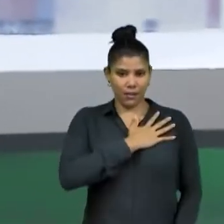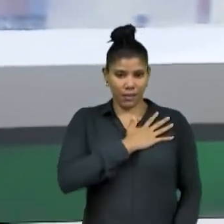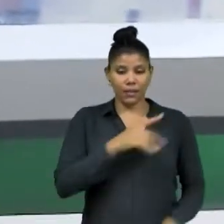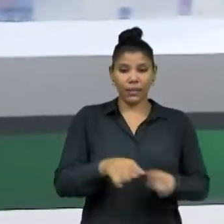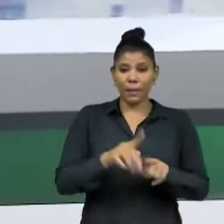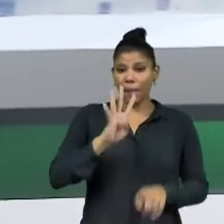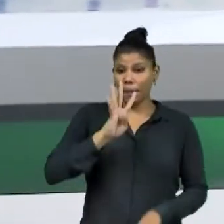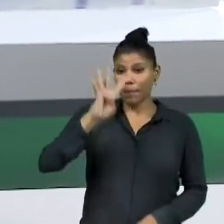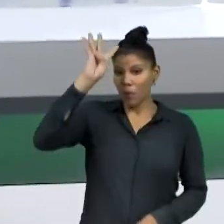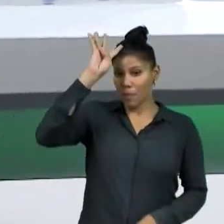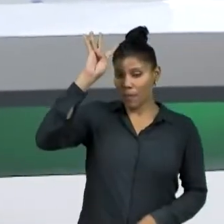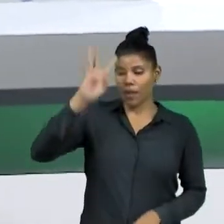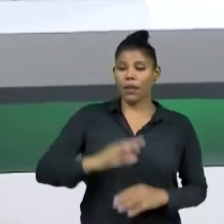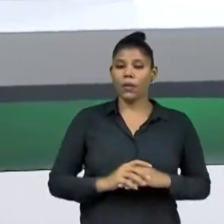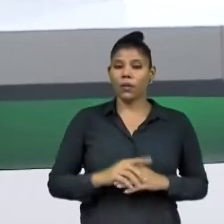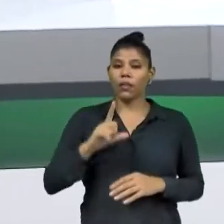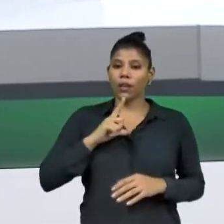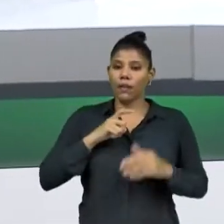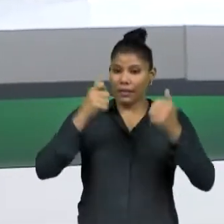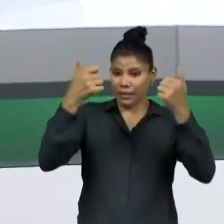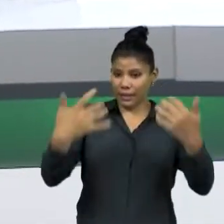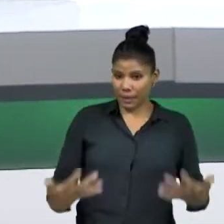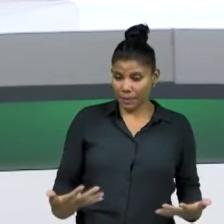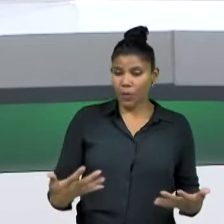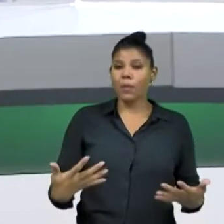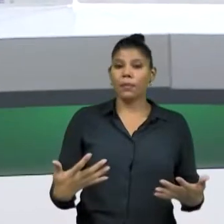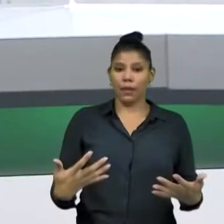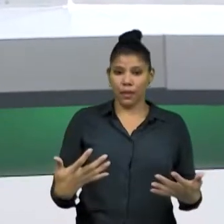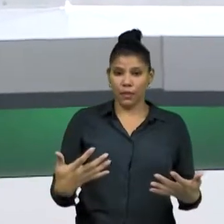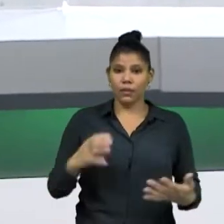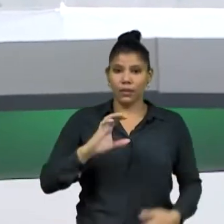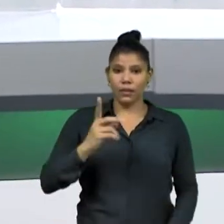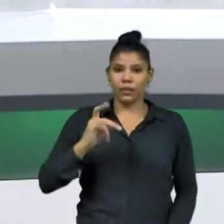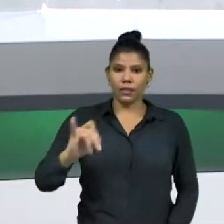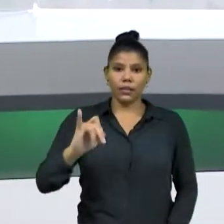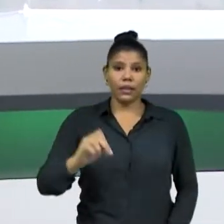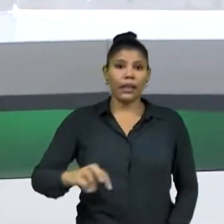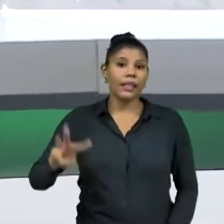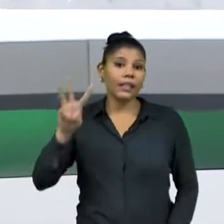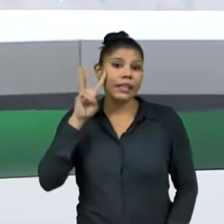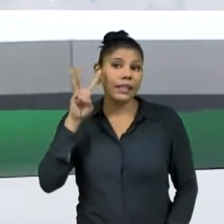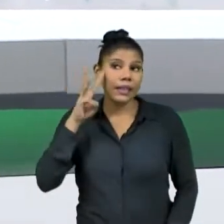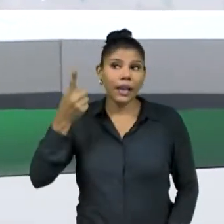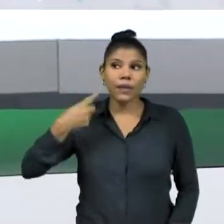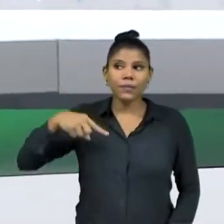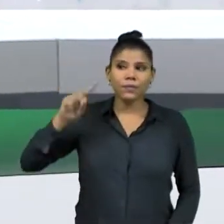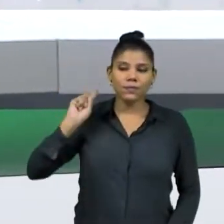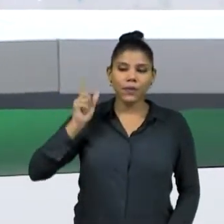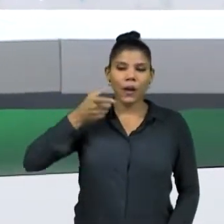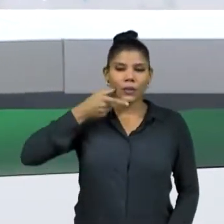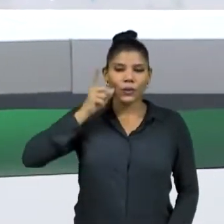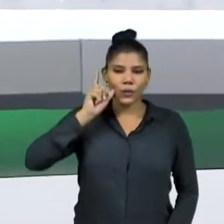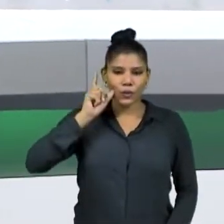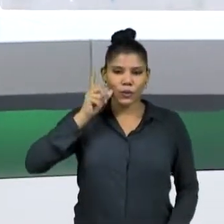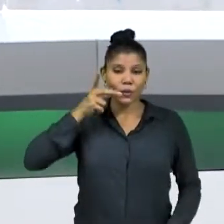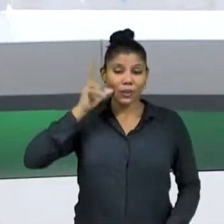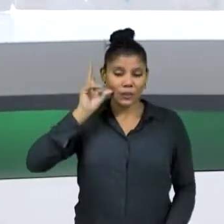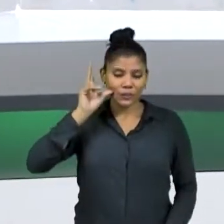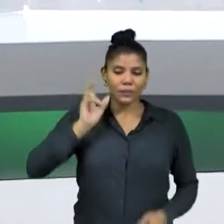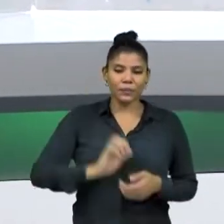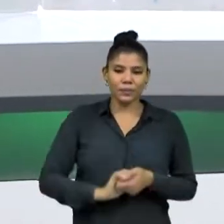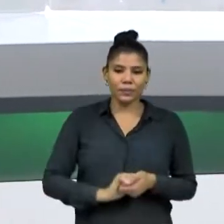Bombeiros prestaram depoimento à CPI da Assembleia Legislativa nesta terça-feira. A comissão investiga a destinação dos recursos